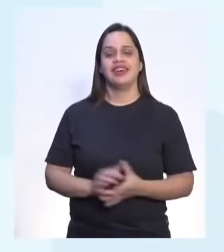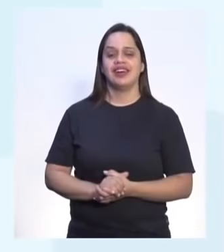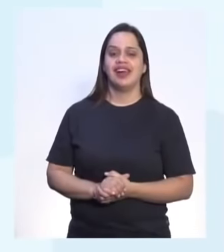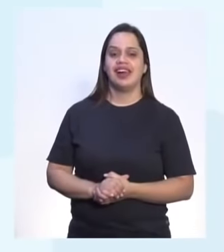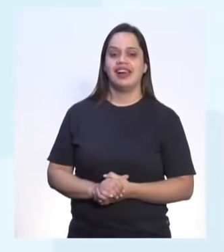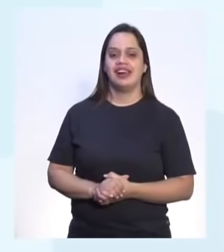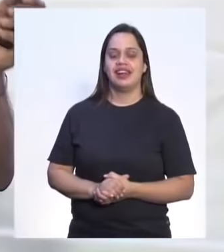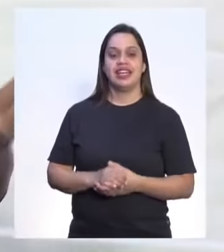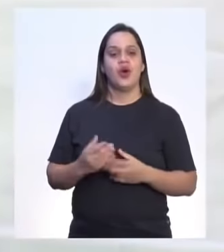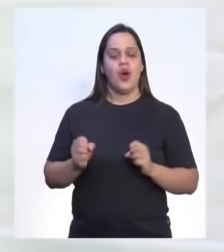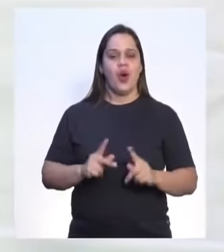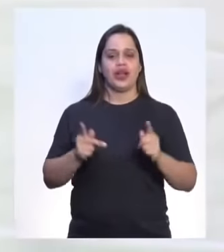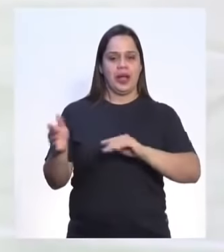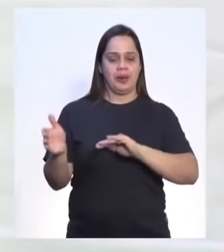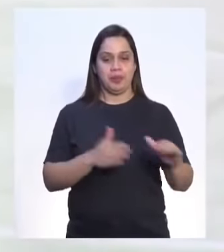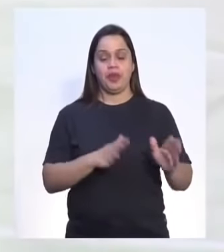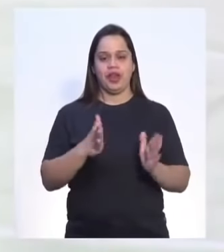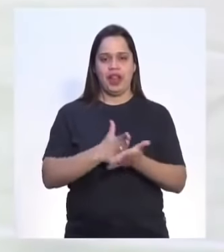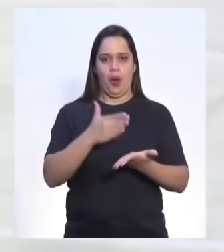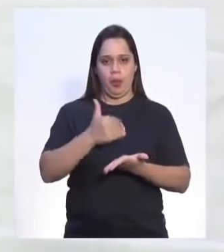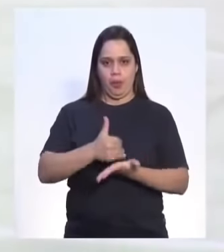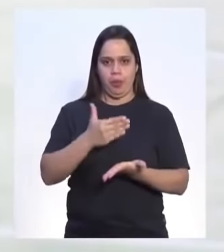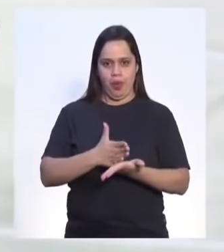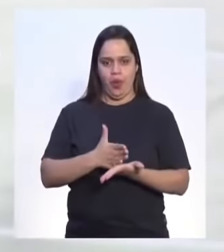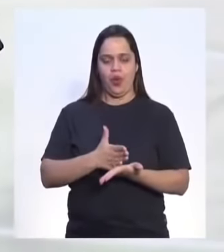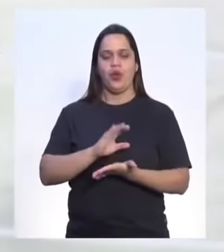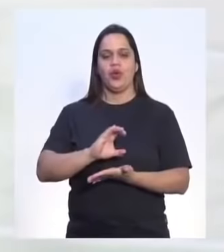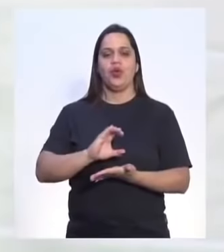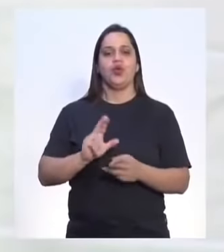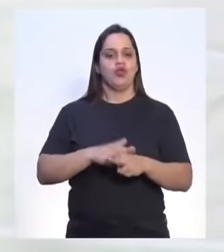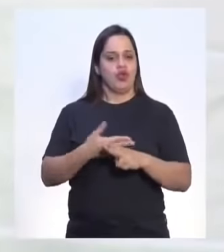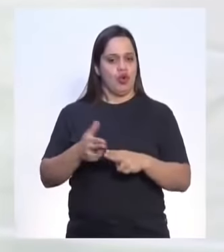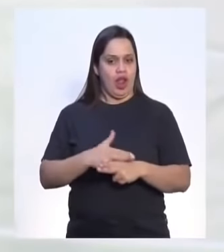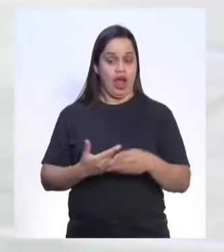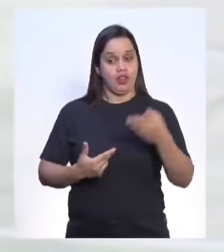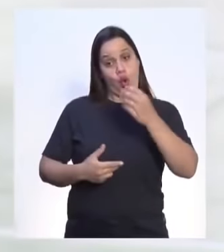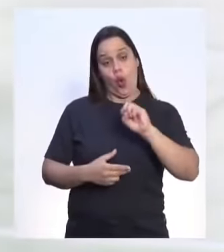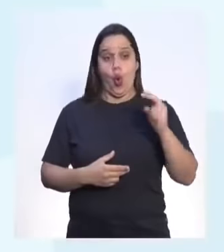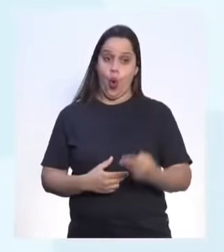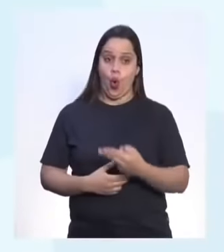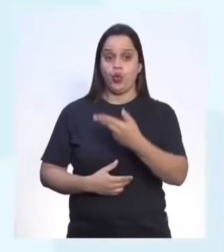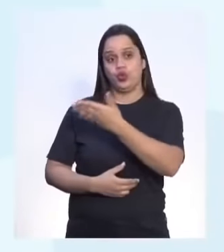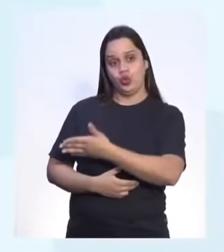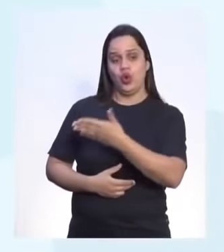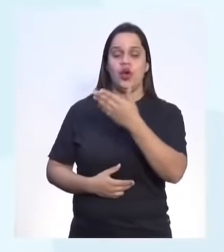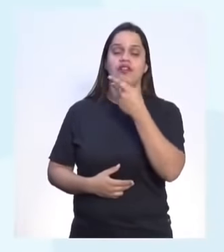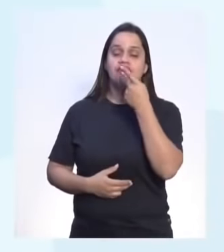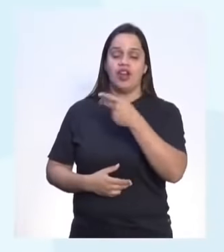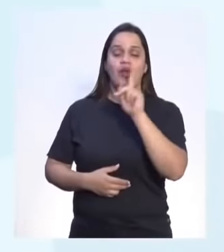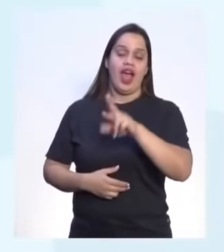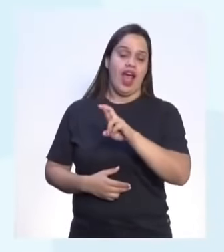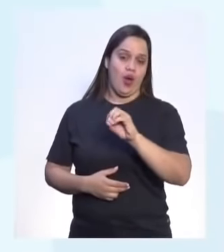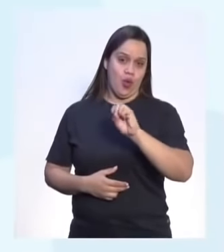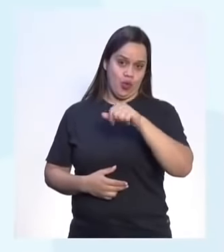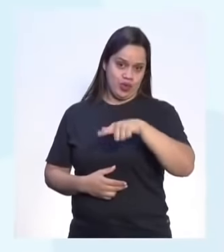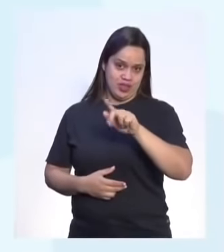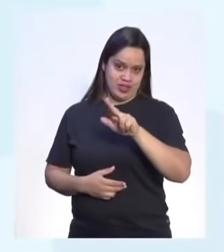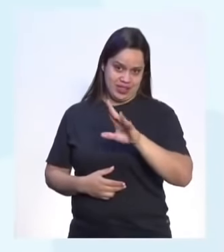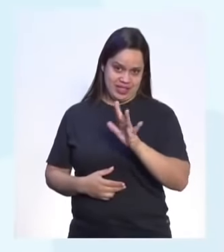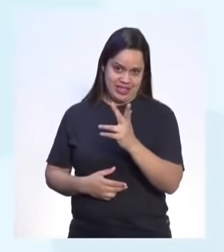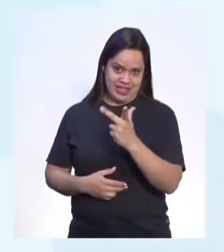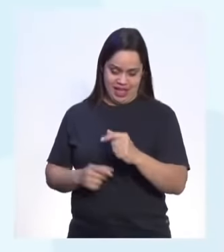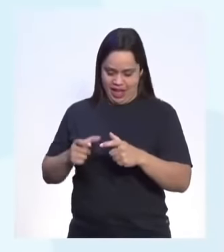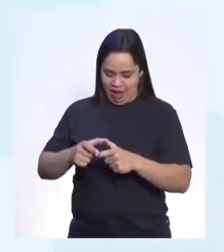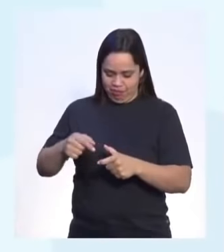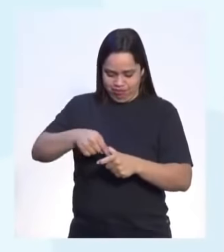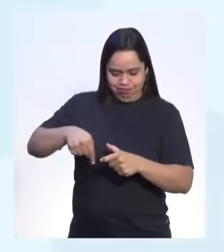tá? Ó, tá lá o bolo de chocolate ou, segundo o Jonas, a rosquinha, tá? Lá no forno.